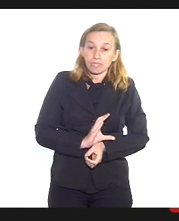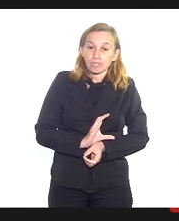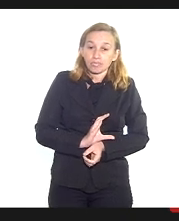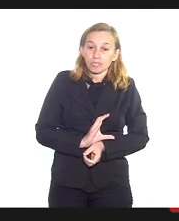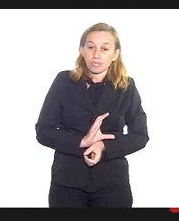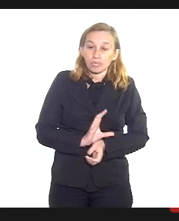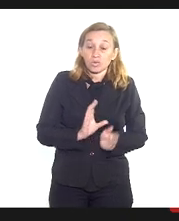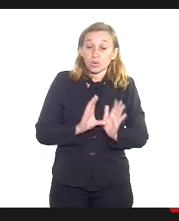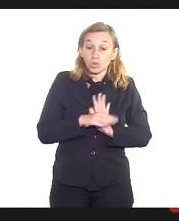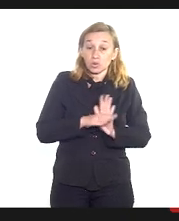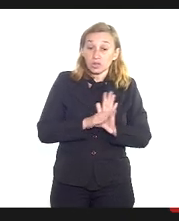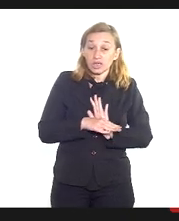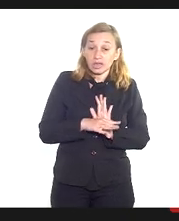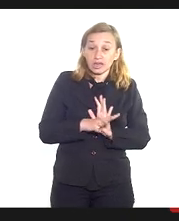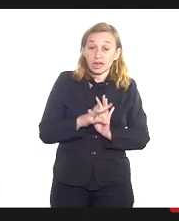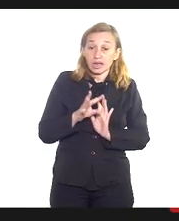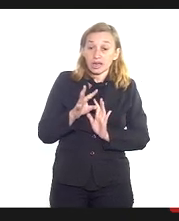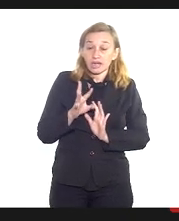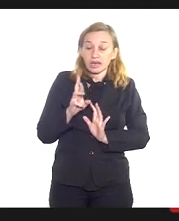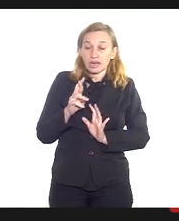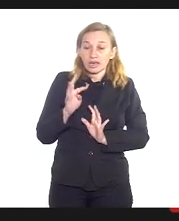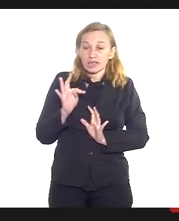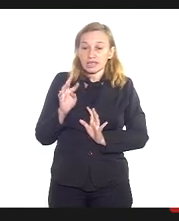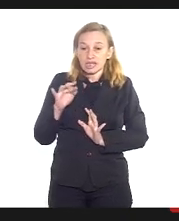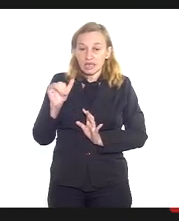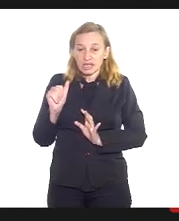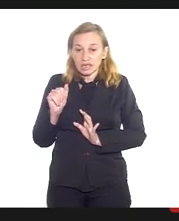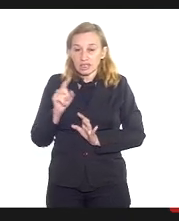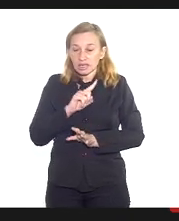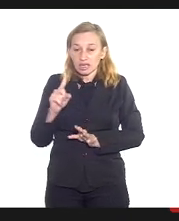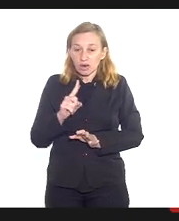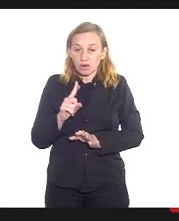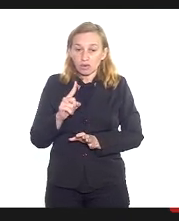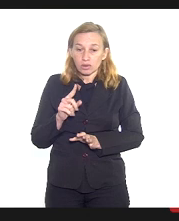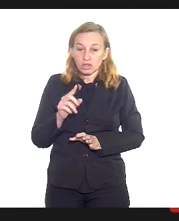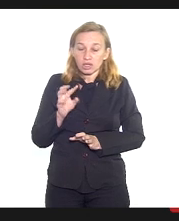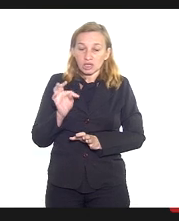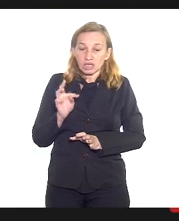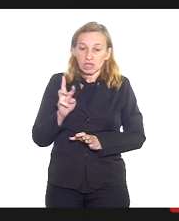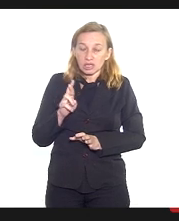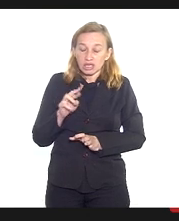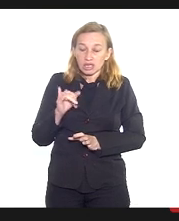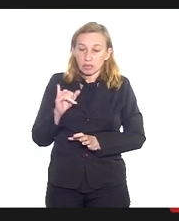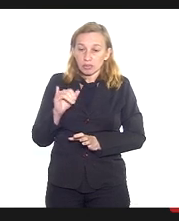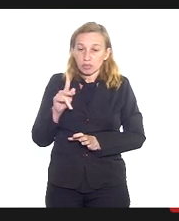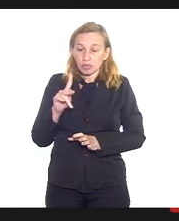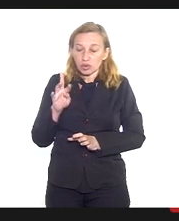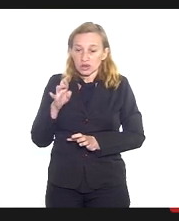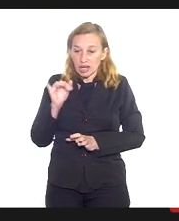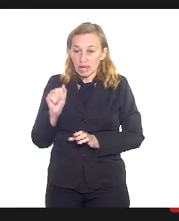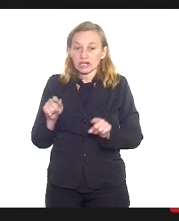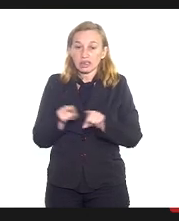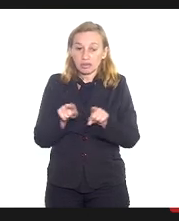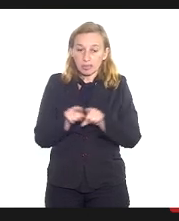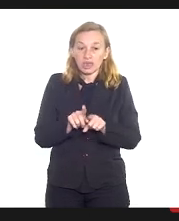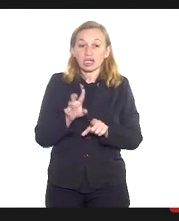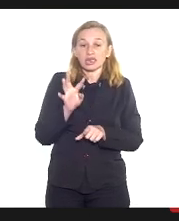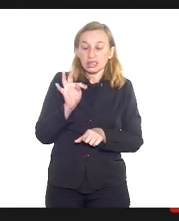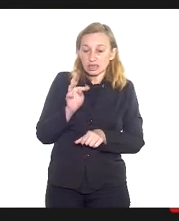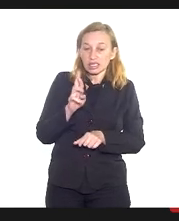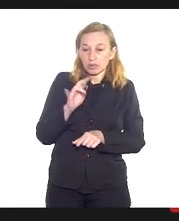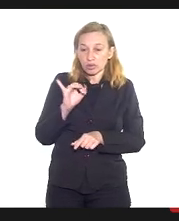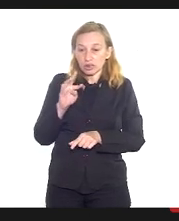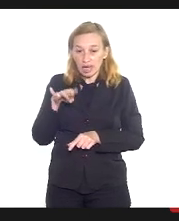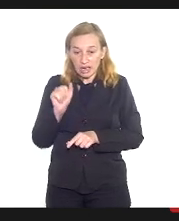tributária com receita tributária. A 5.139, pela decisão do